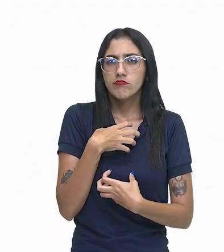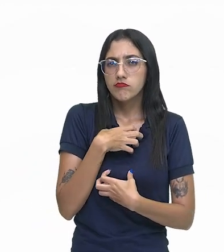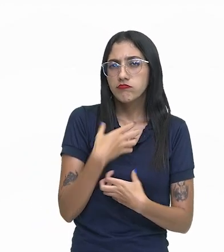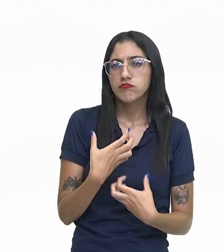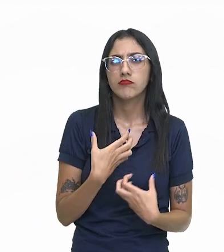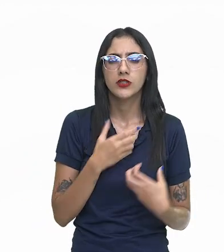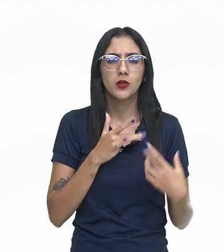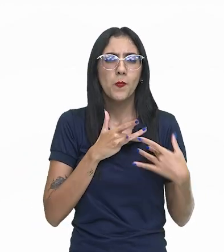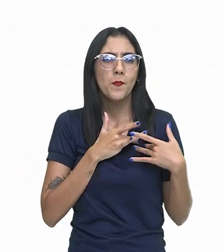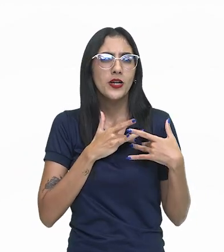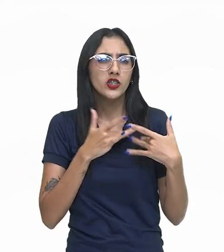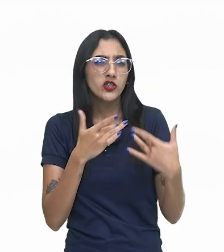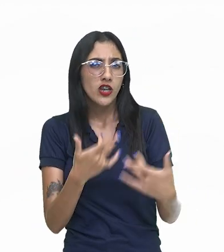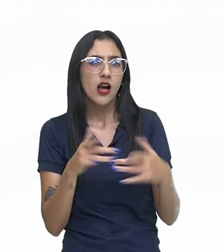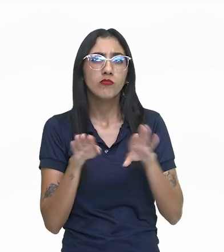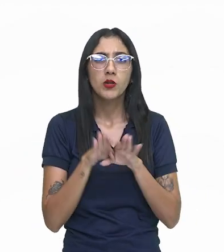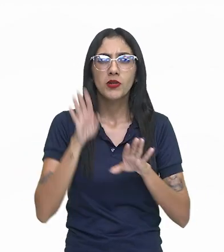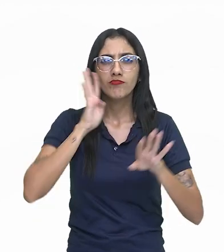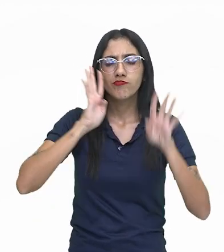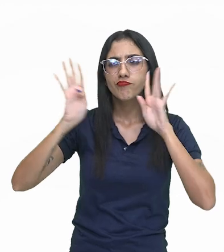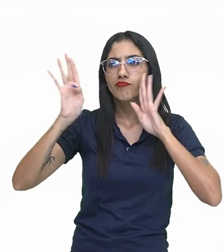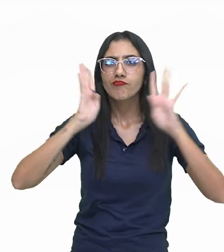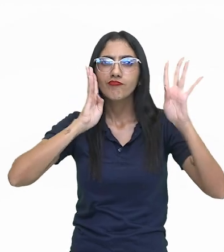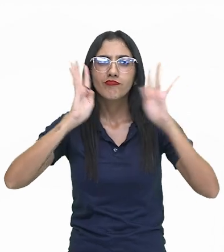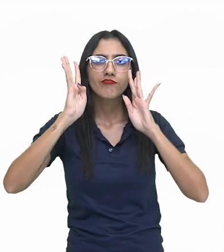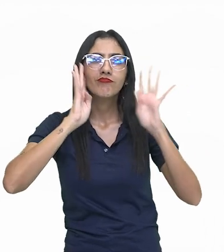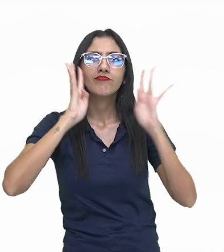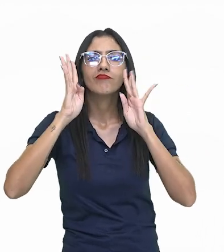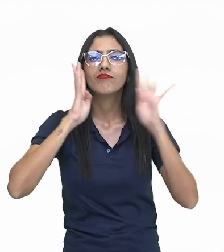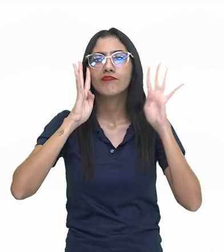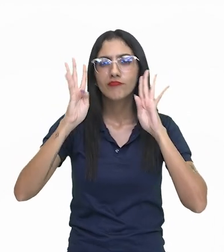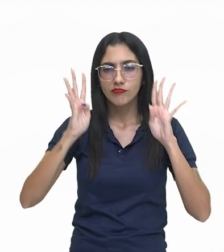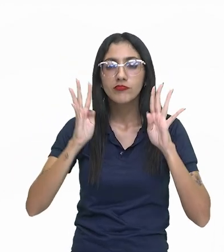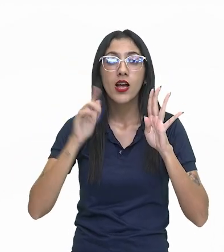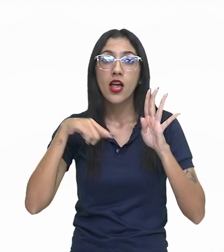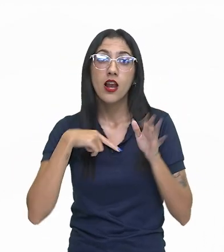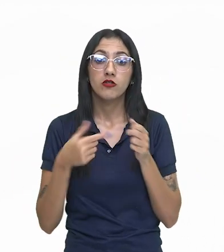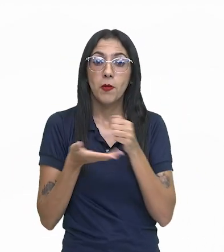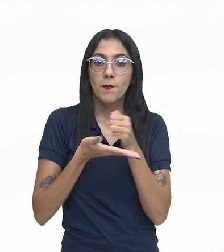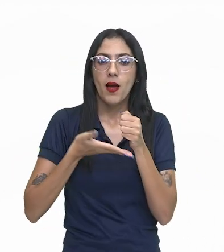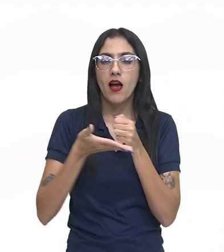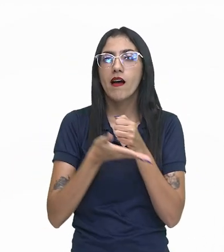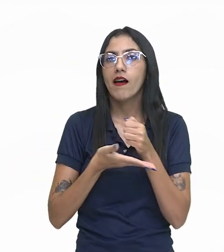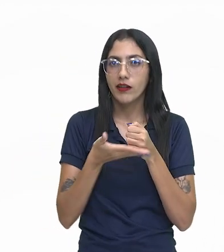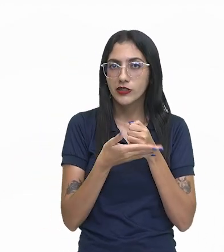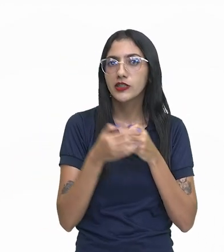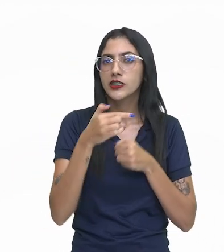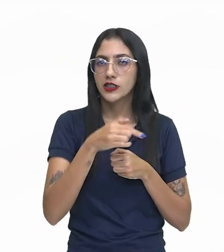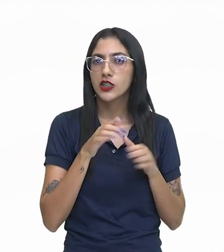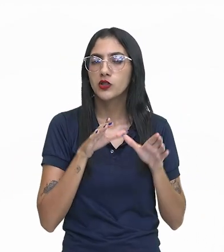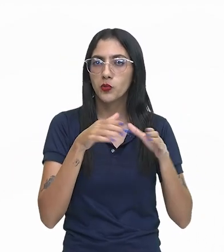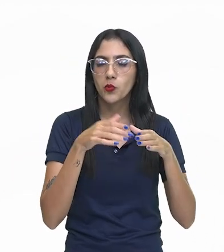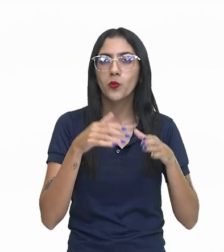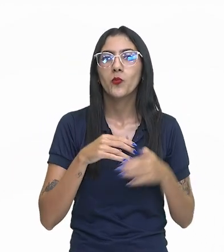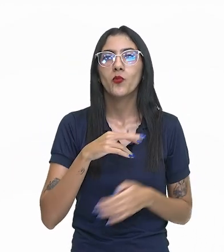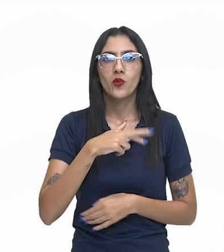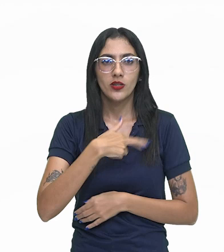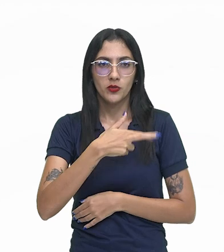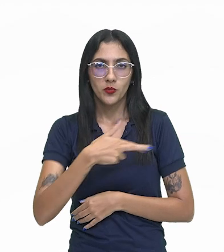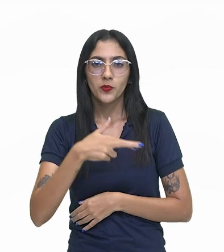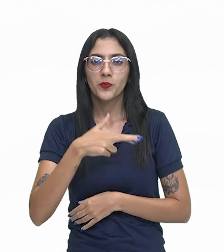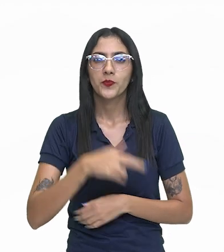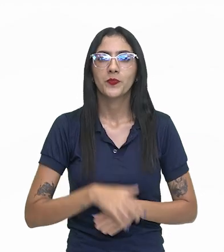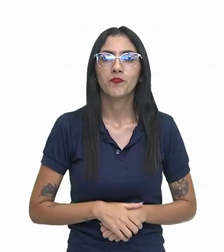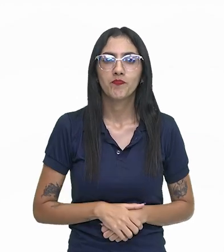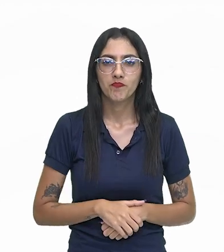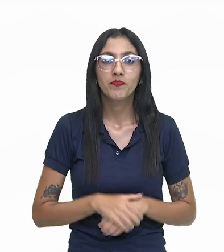da paixão e da imaginação, que foram as bases para sua definição. Diante disso, apareceu